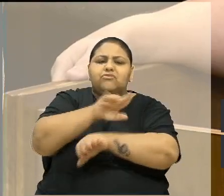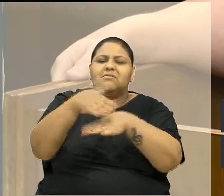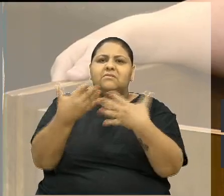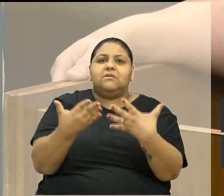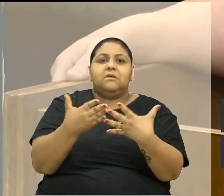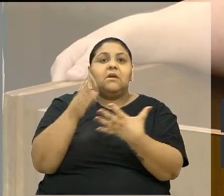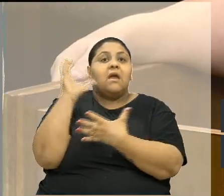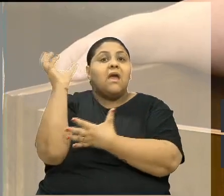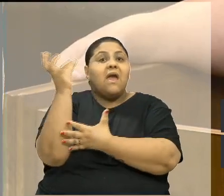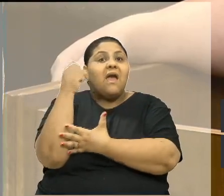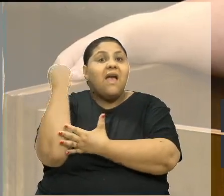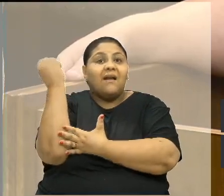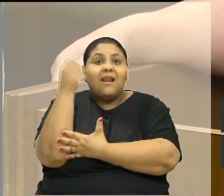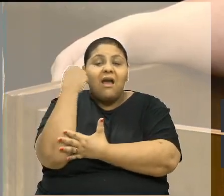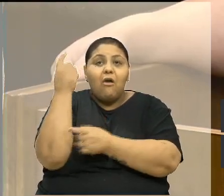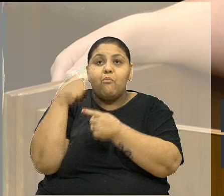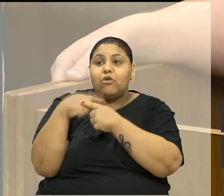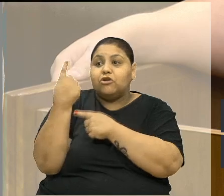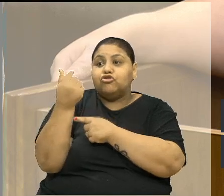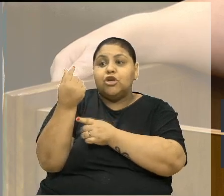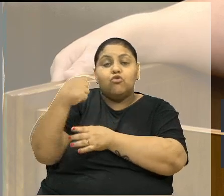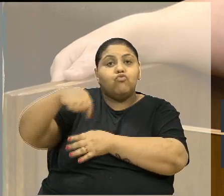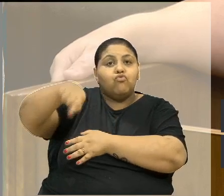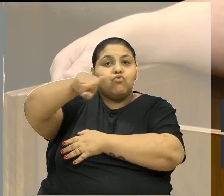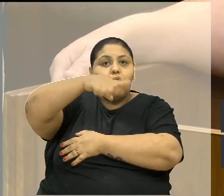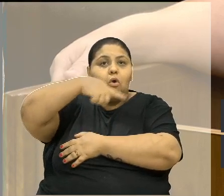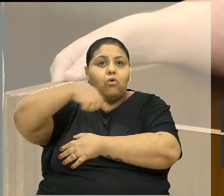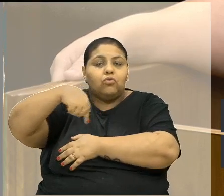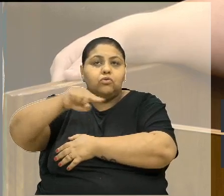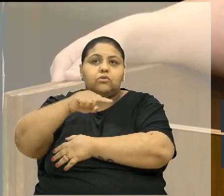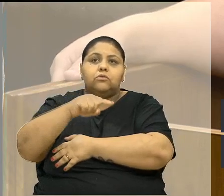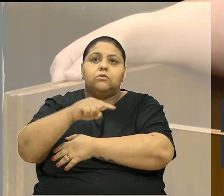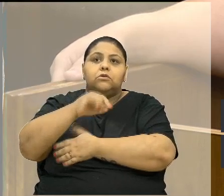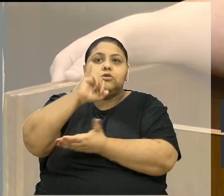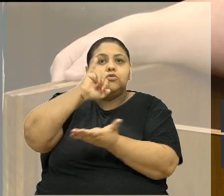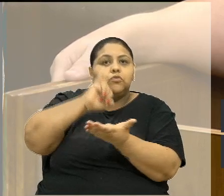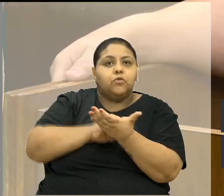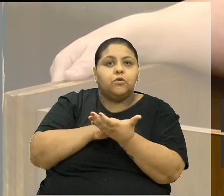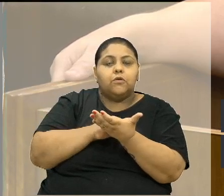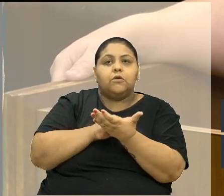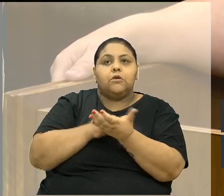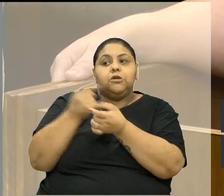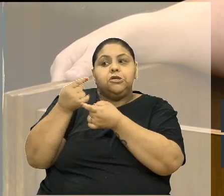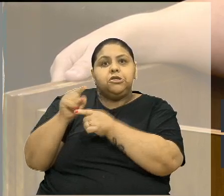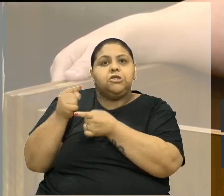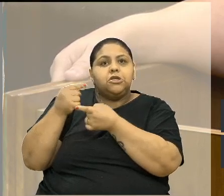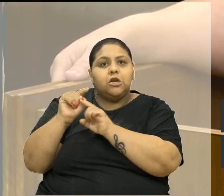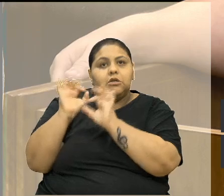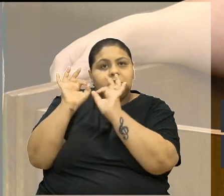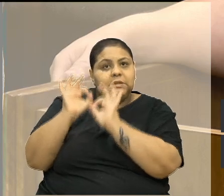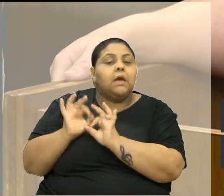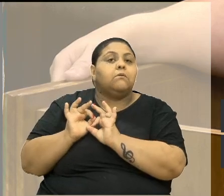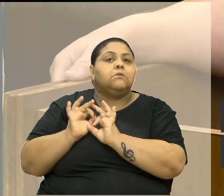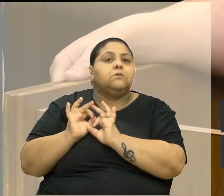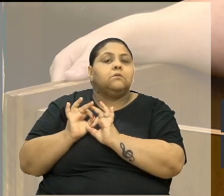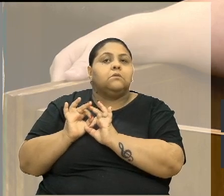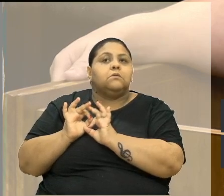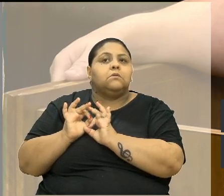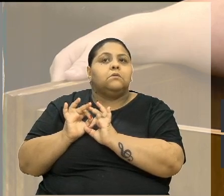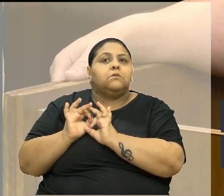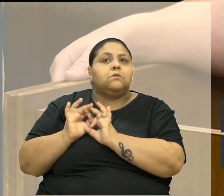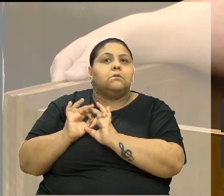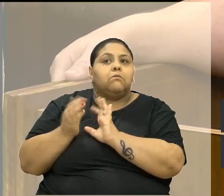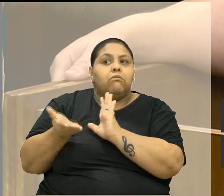Isso é grave porque é um dinheiro nosso, é um dinheiro de impostos que a gente reclama tanto e com razão aqui da